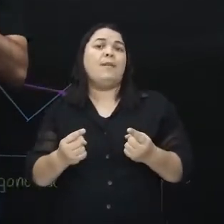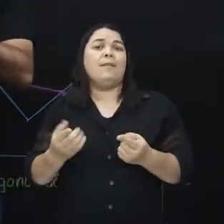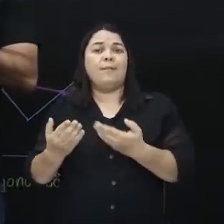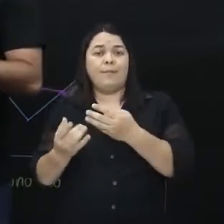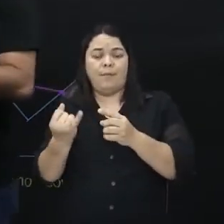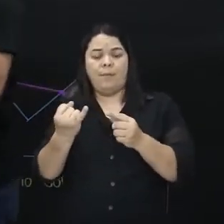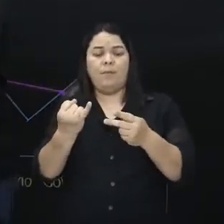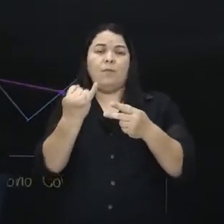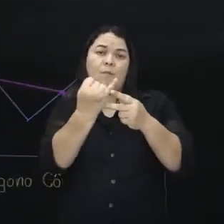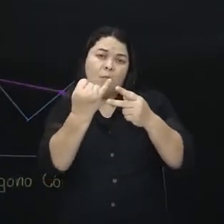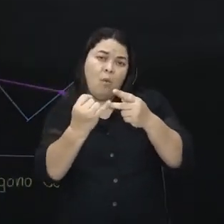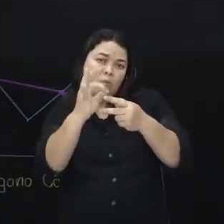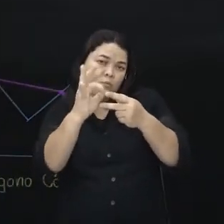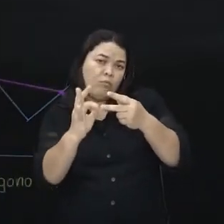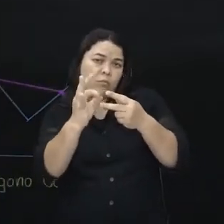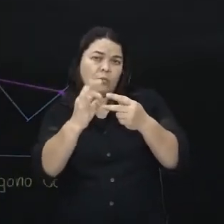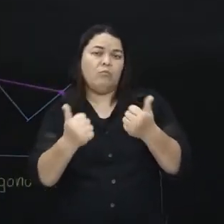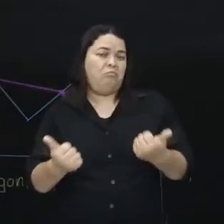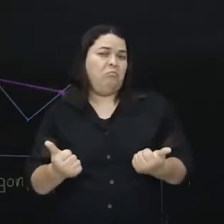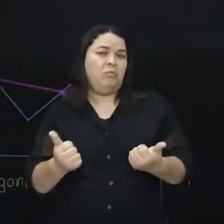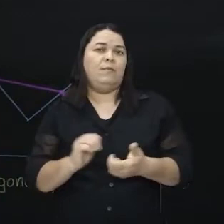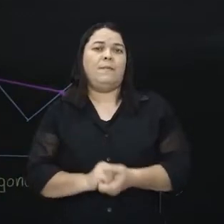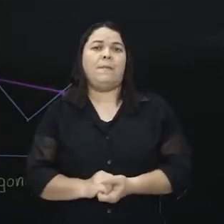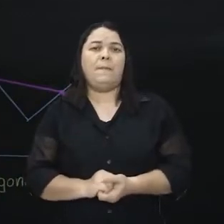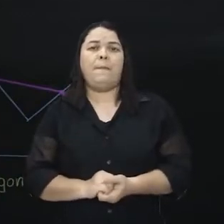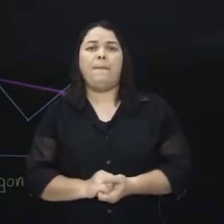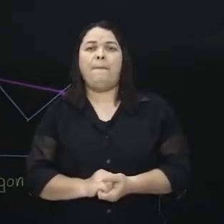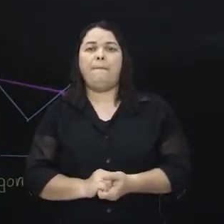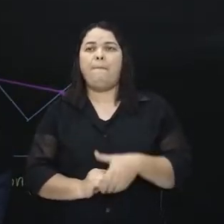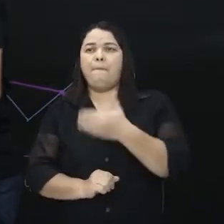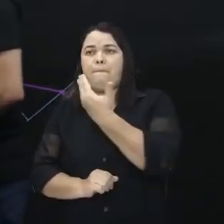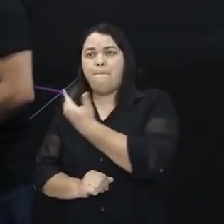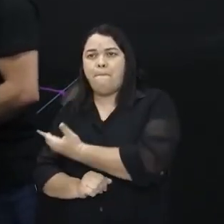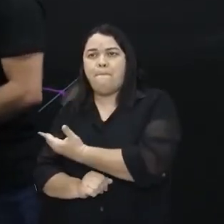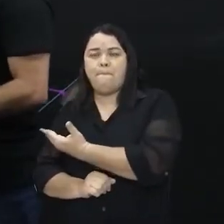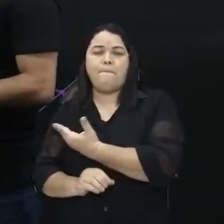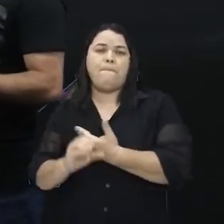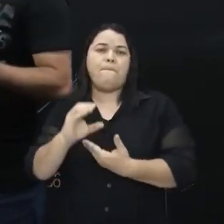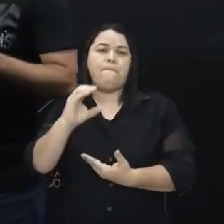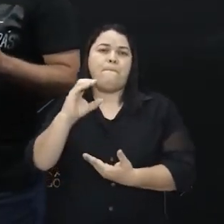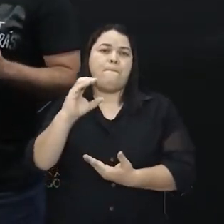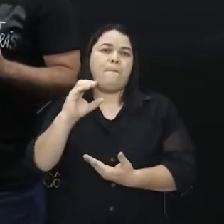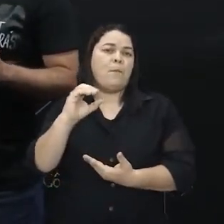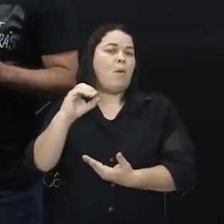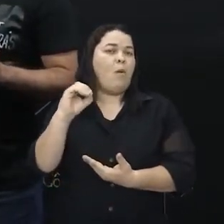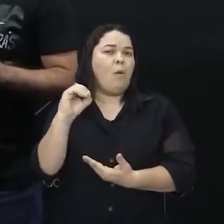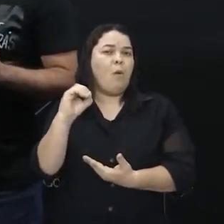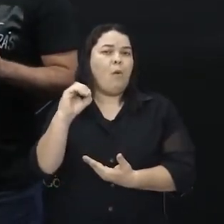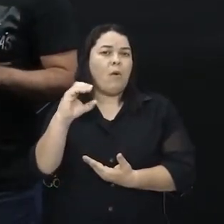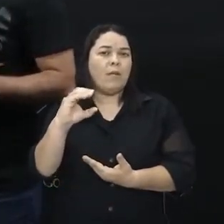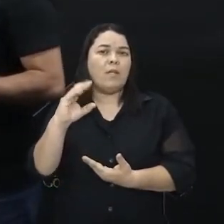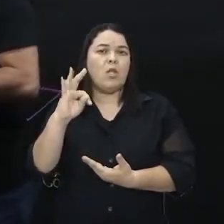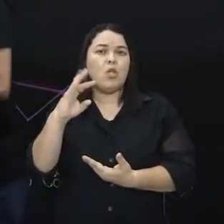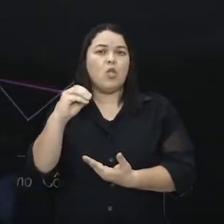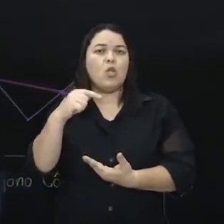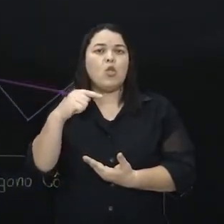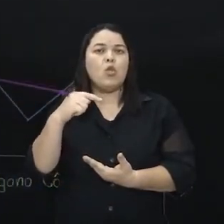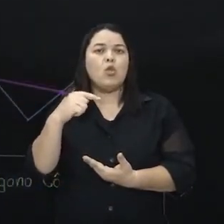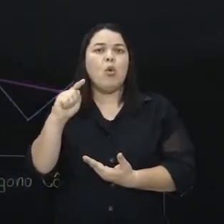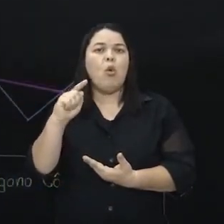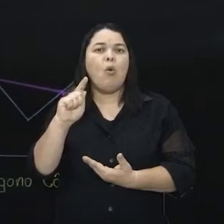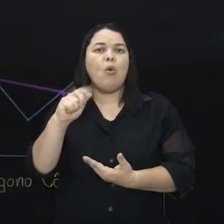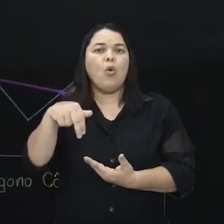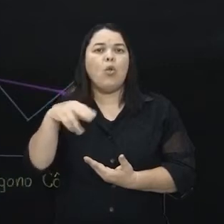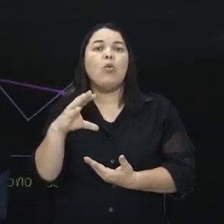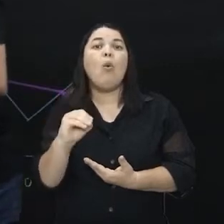polígono. Perfeito? Continuando aqui, então. Octógono é o polígono que possui 8 lados, tá?